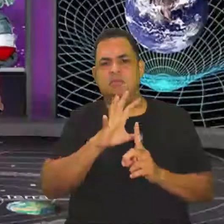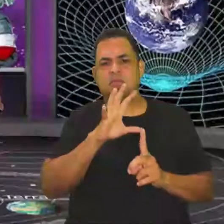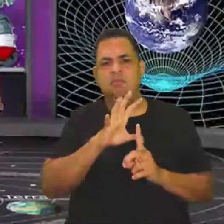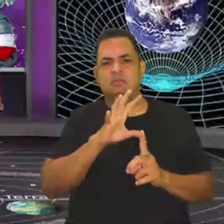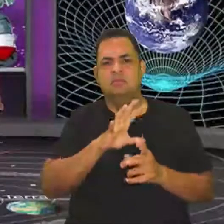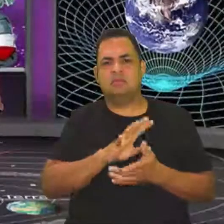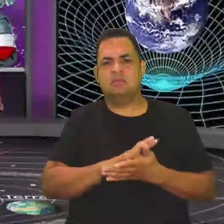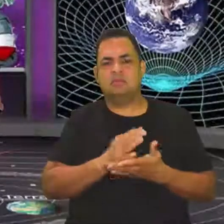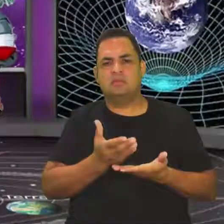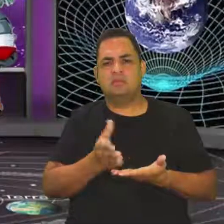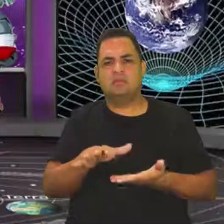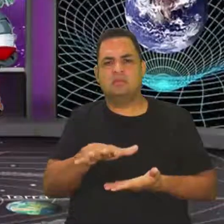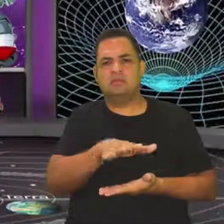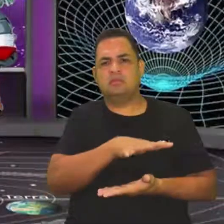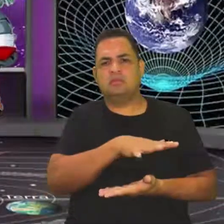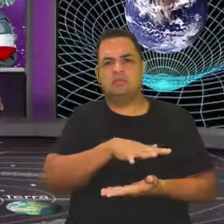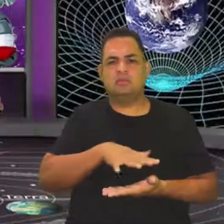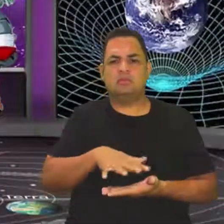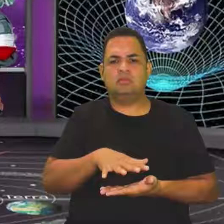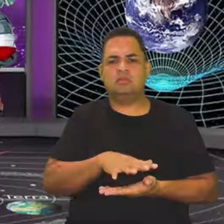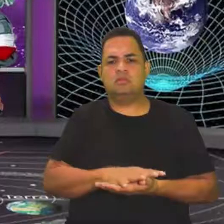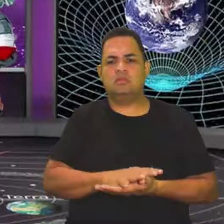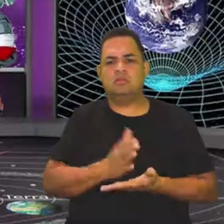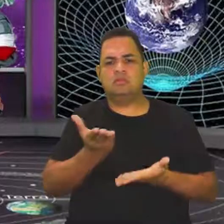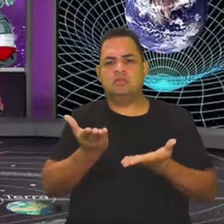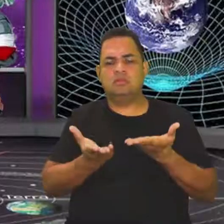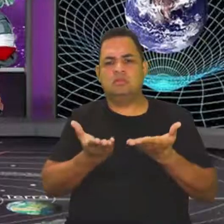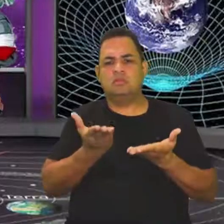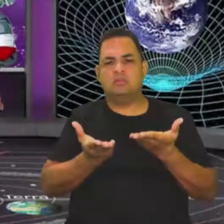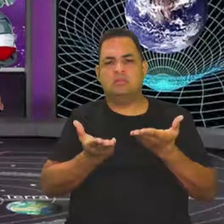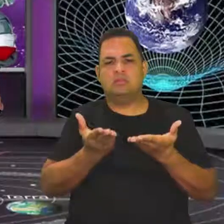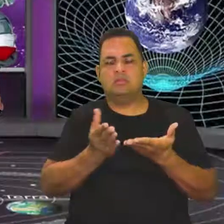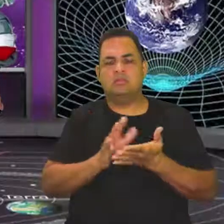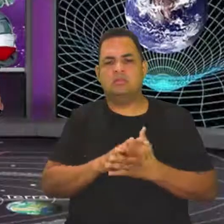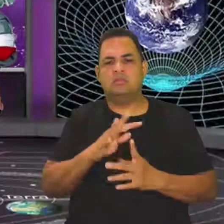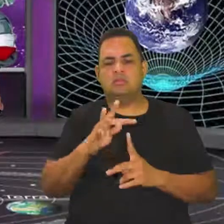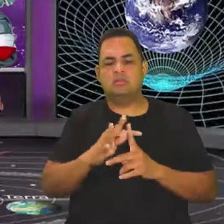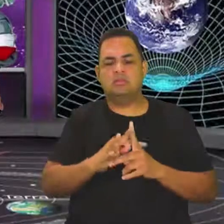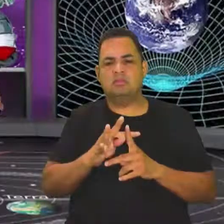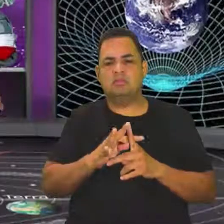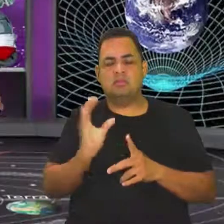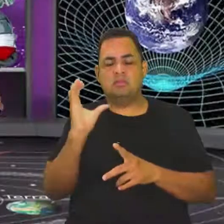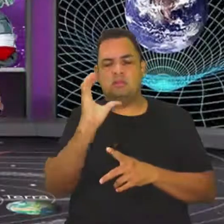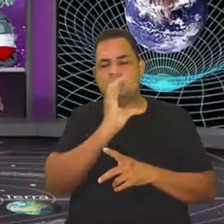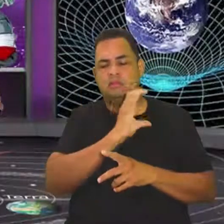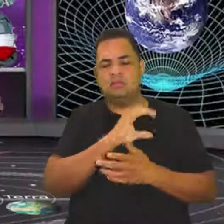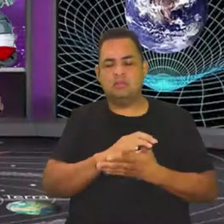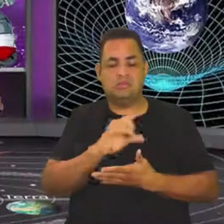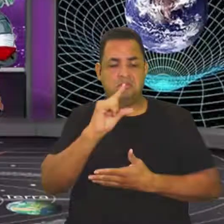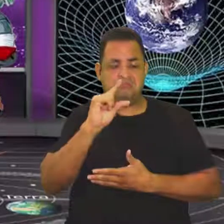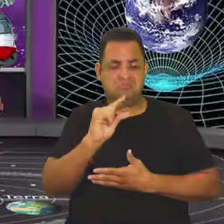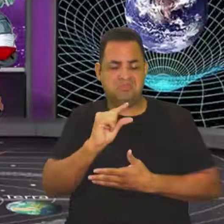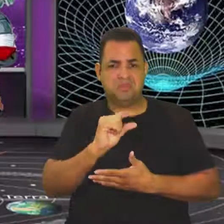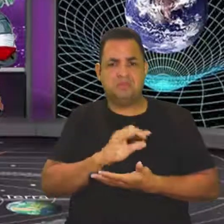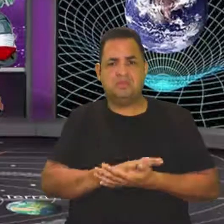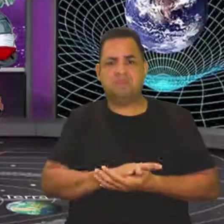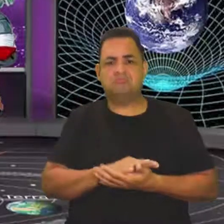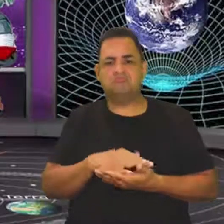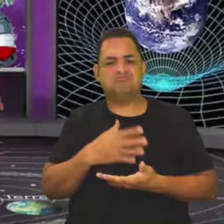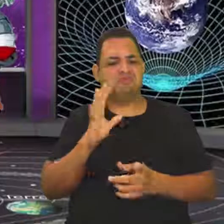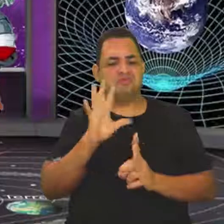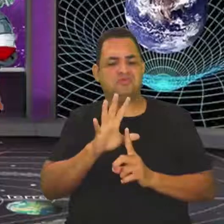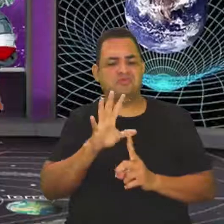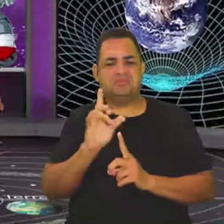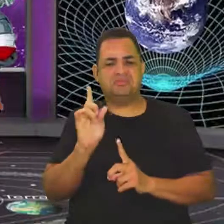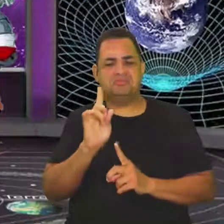vai colocar, vai ocorrer equilíbrio térmico muito rapidamente. Então é isso que está falando, é tão pequeno que não é